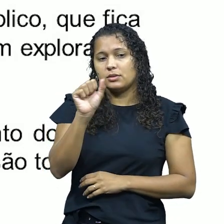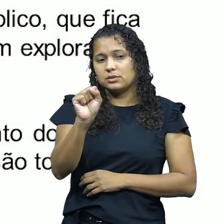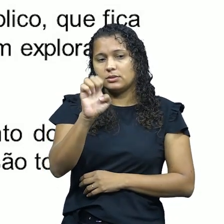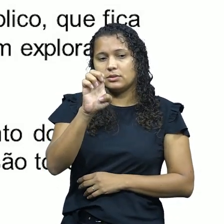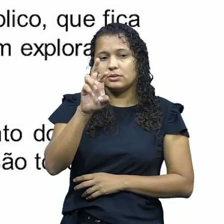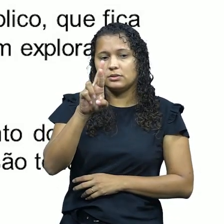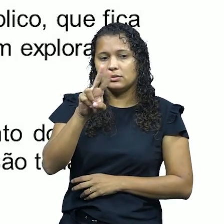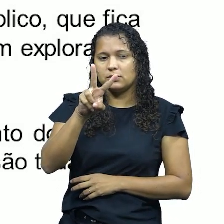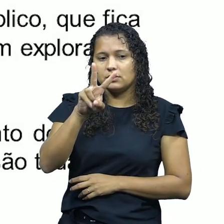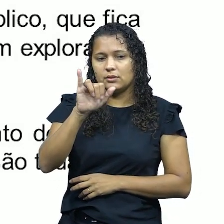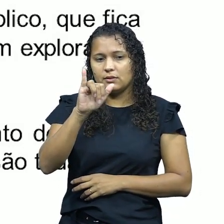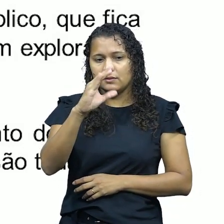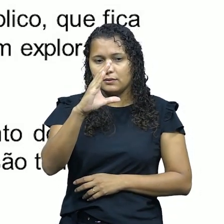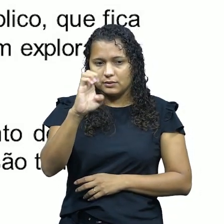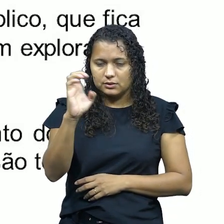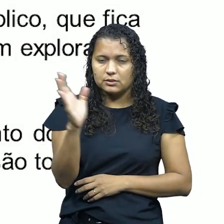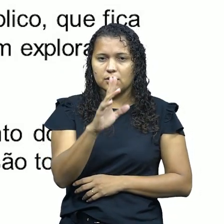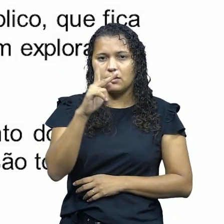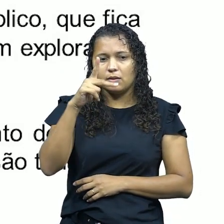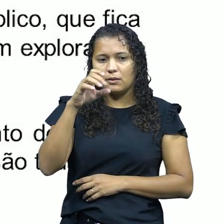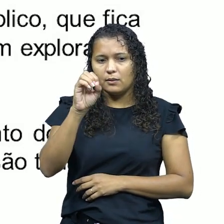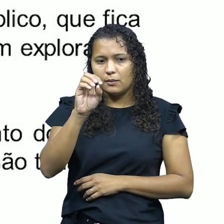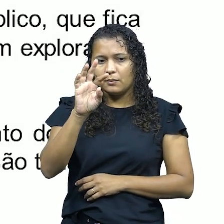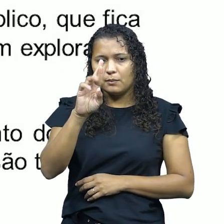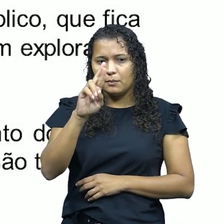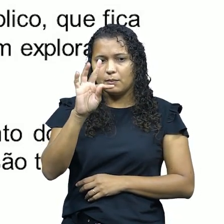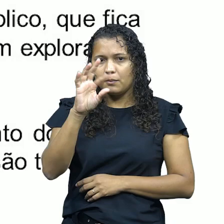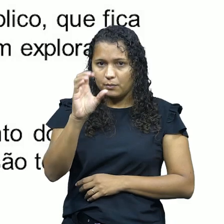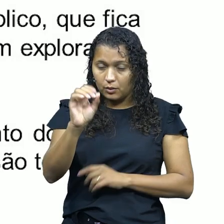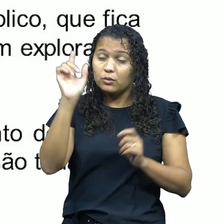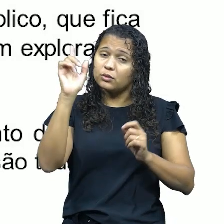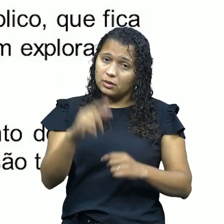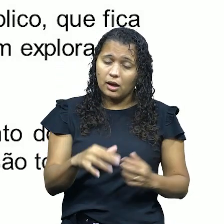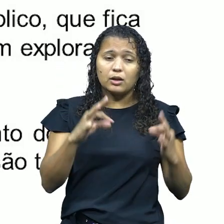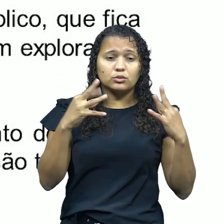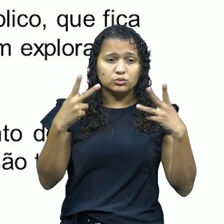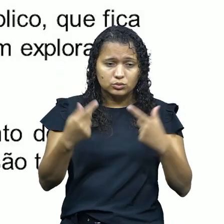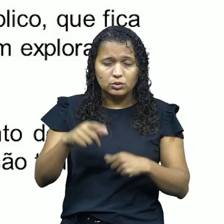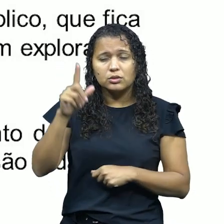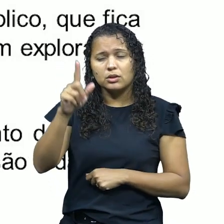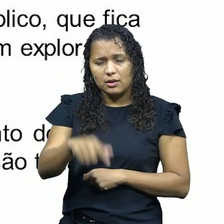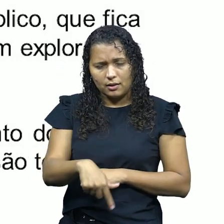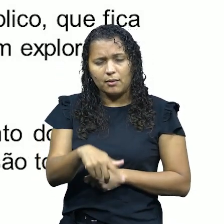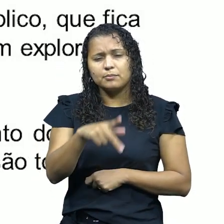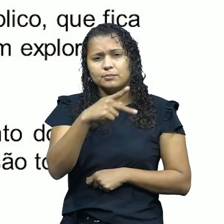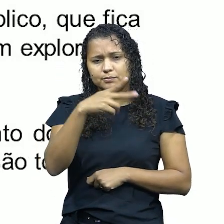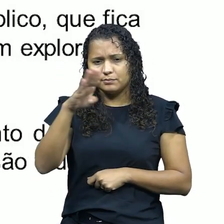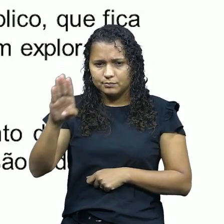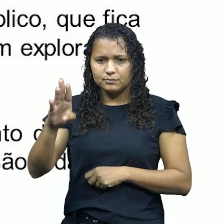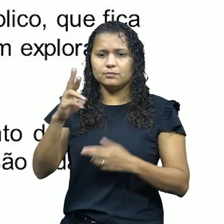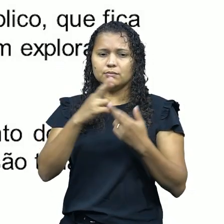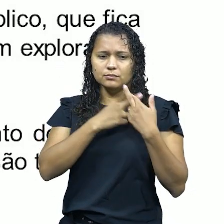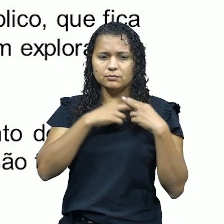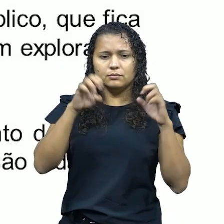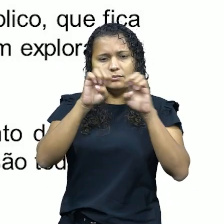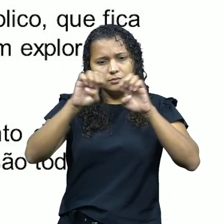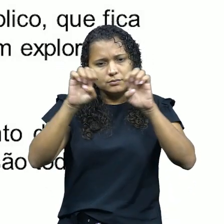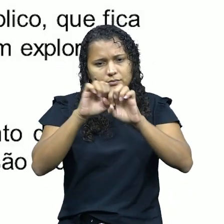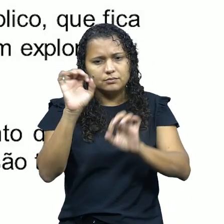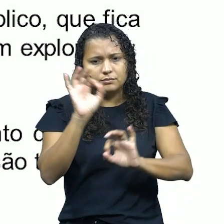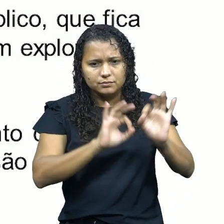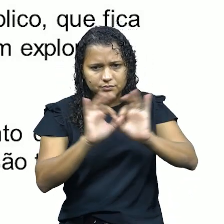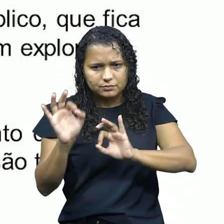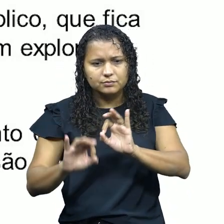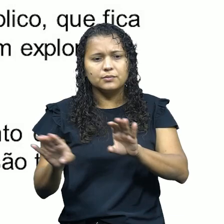Port, o que são? Eles são aqueles totalmente explorados pelo poder público também, que fica responsável por sua infraestrutura, por